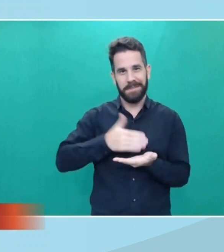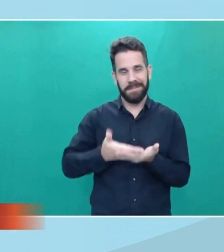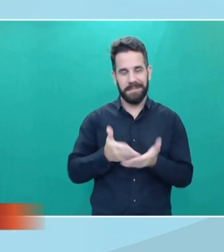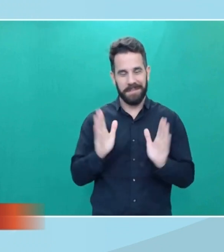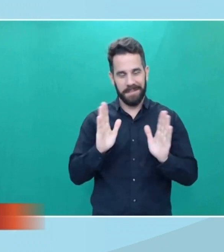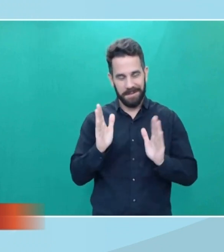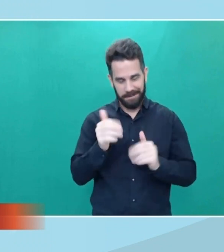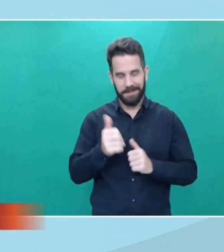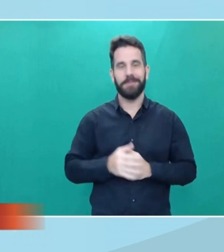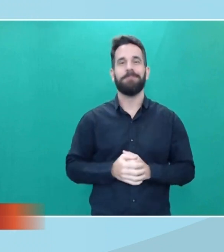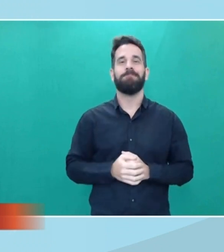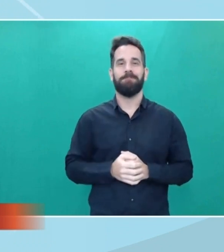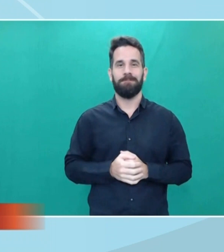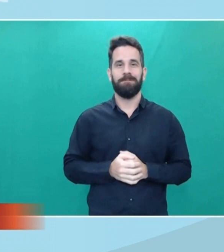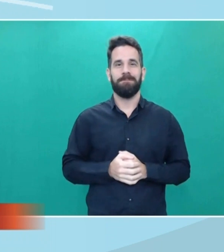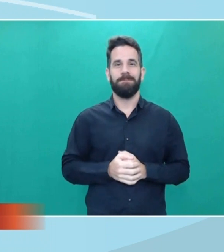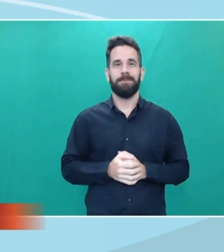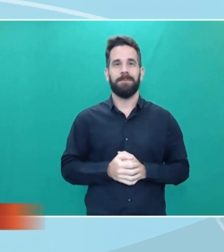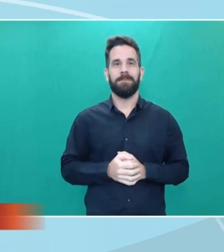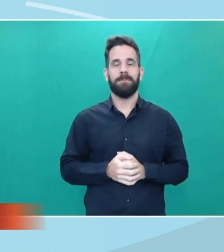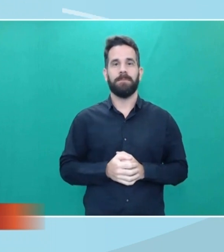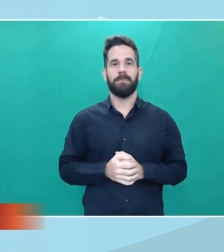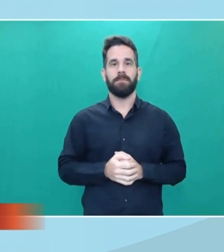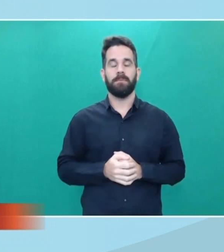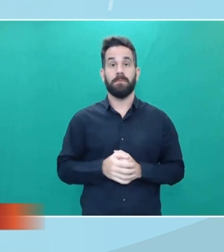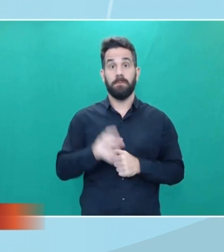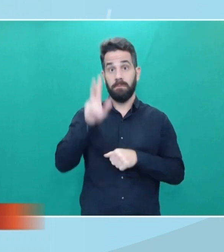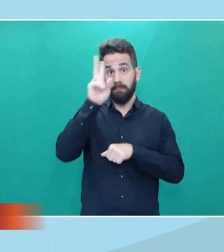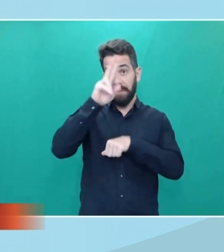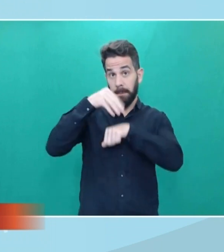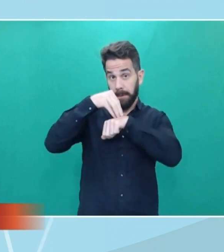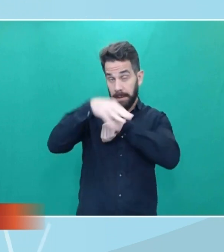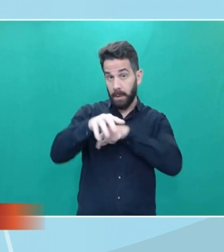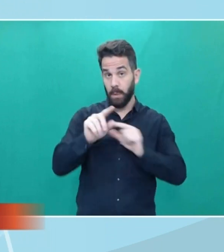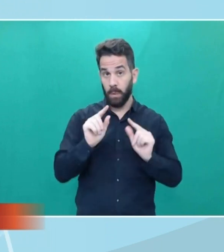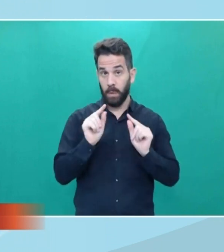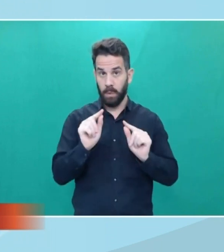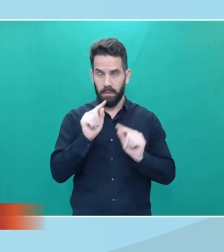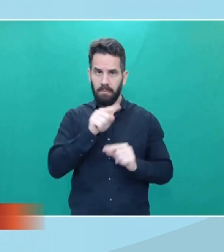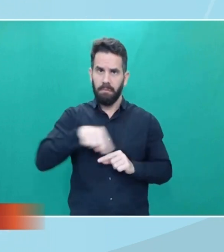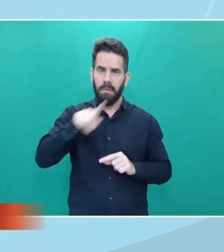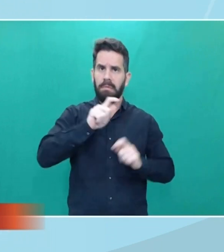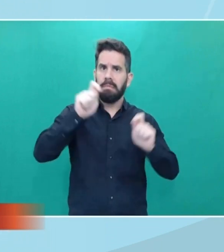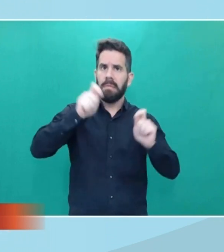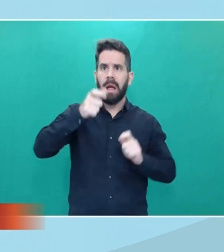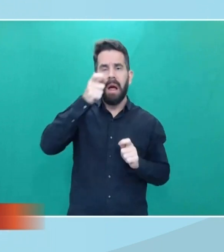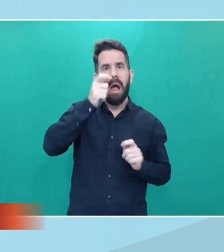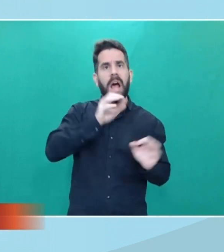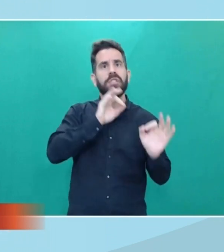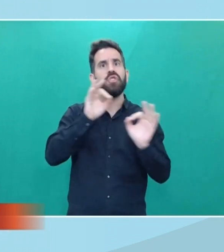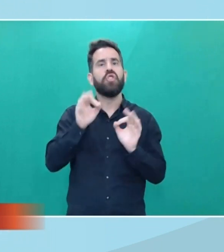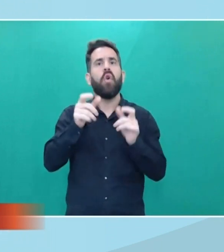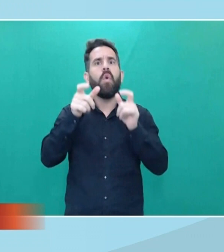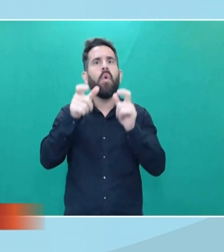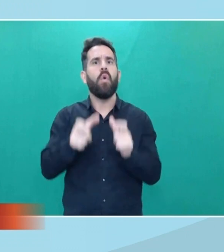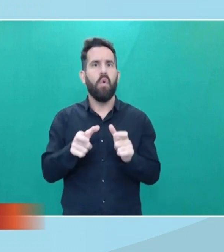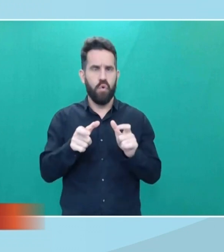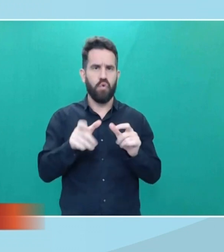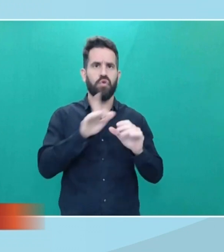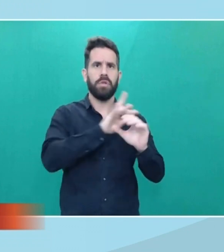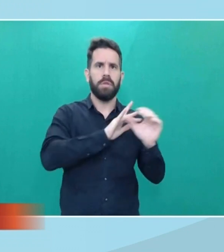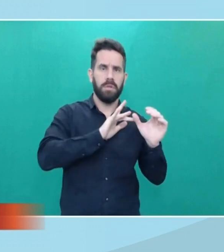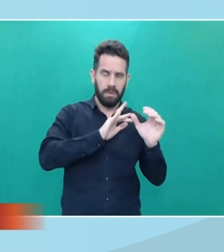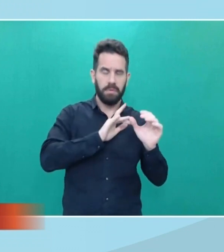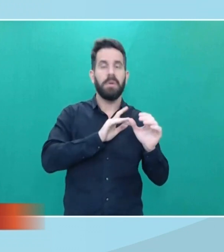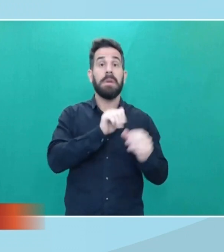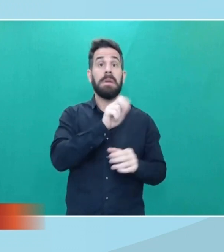vez. Lembrando a você os canais em que você pode assistir o Conexões. Na TV UFG, canal 15.1